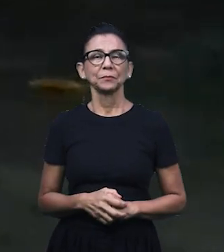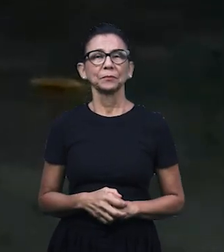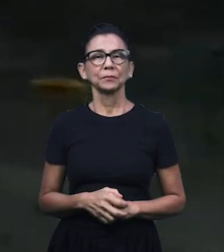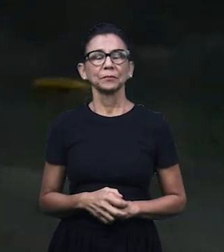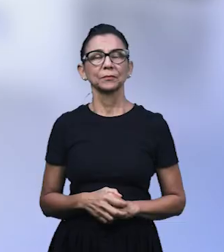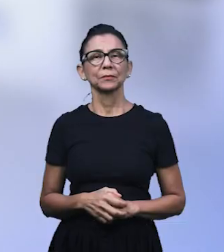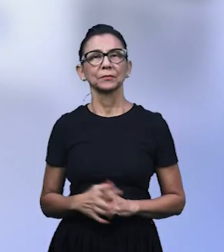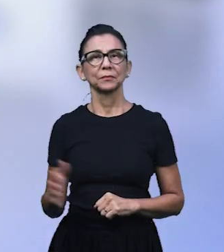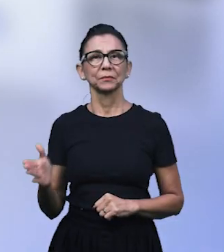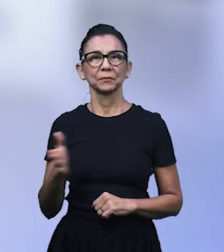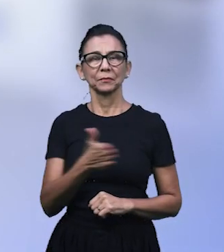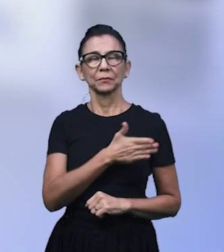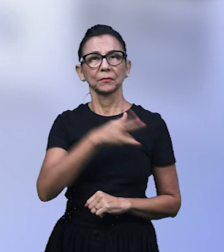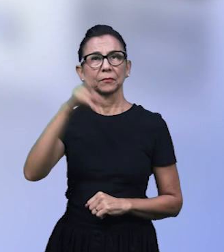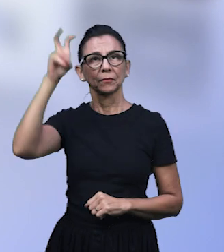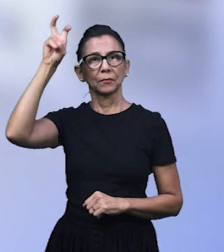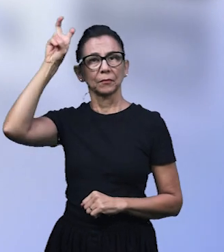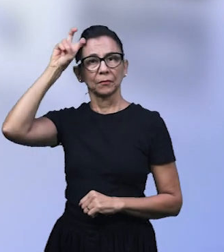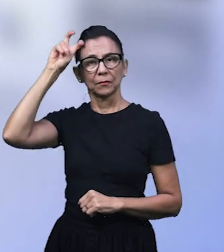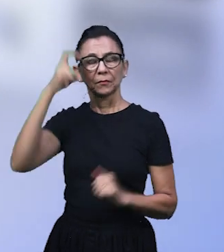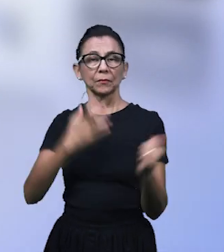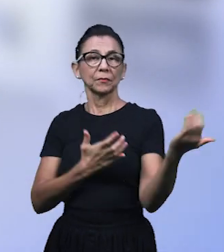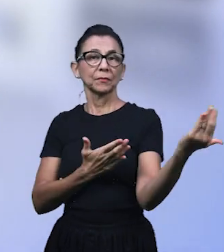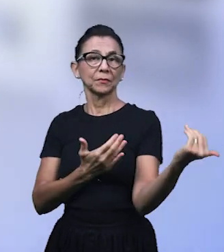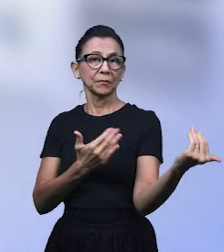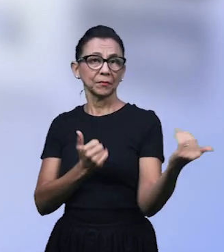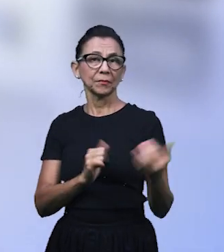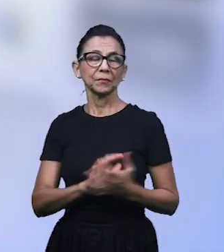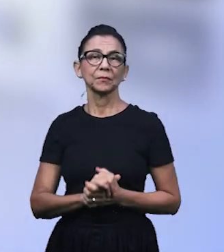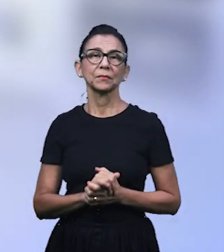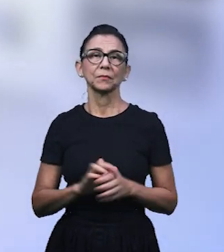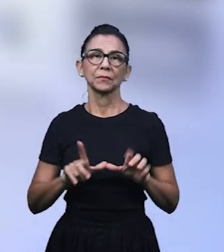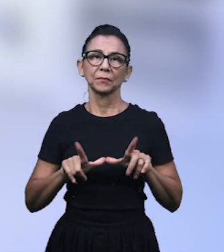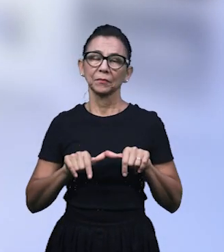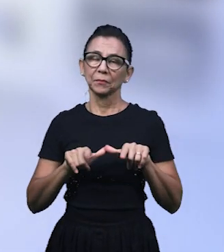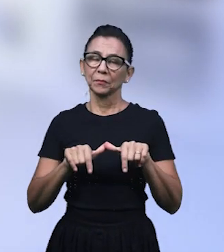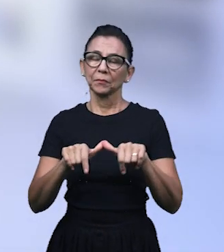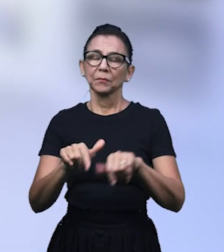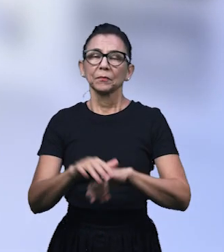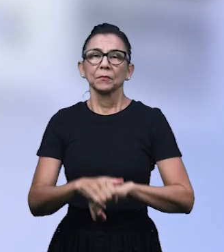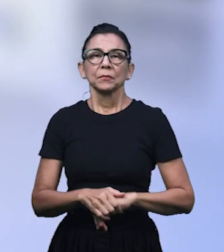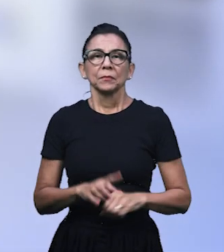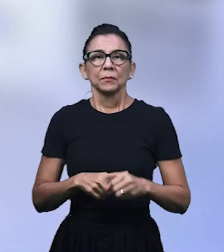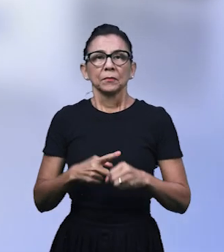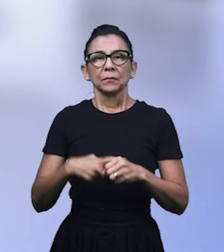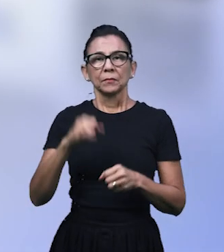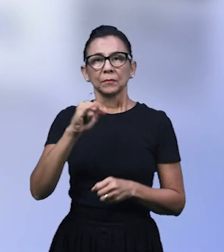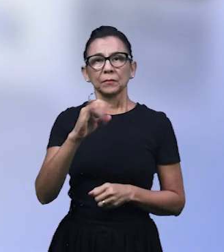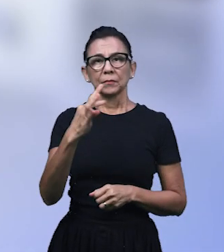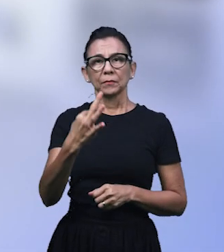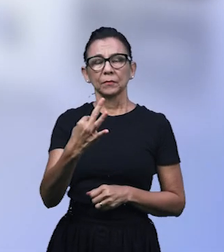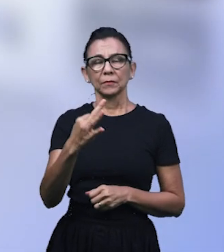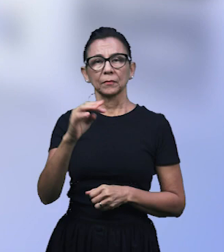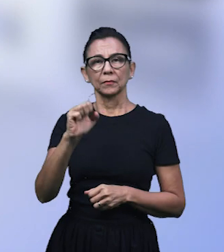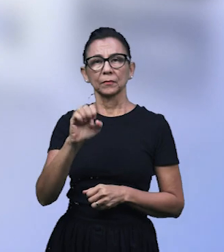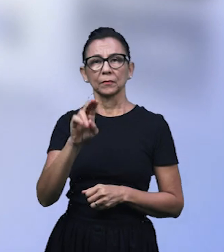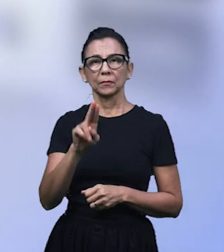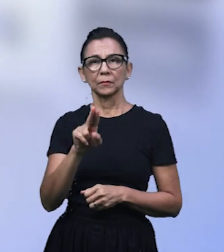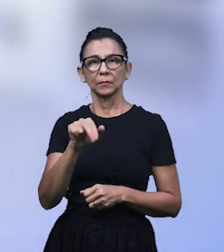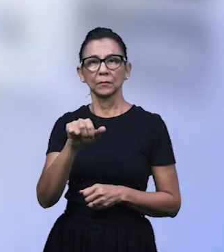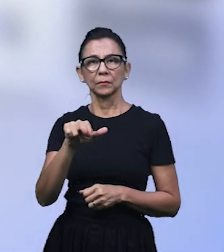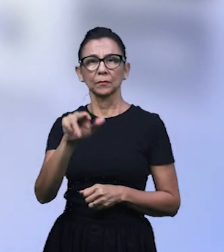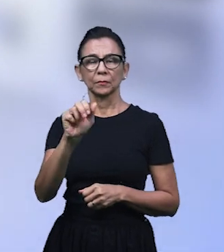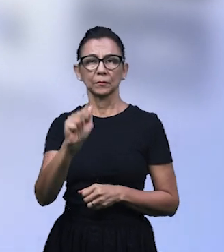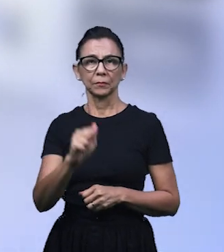Jesus. Na quinta-feira, os jovens seguiram para a cidade de Itabuna. Ali, mais vidas foram alcançadas